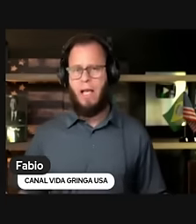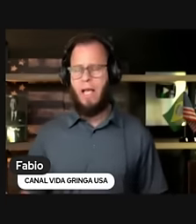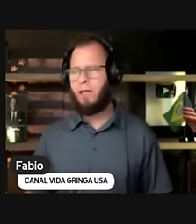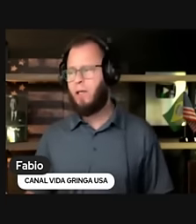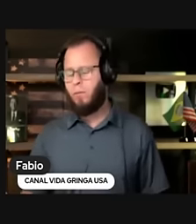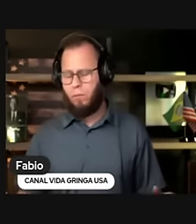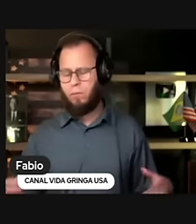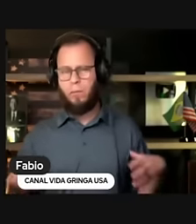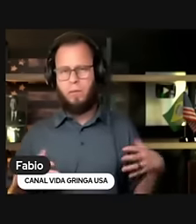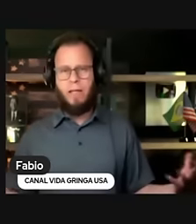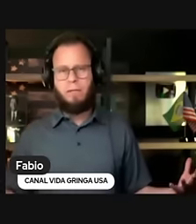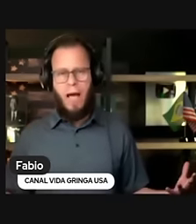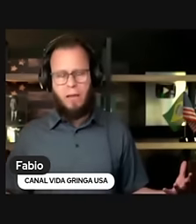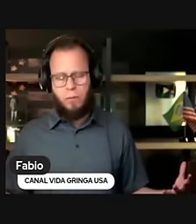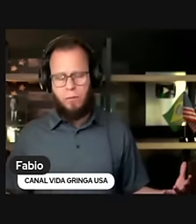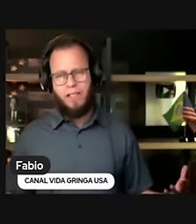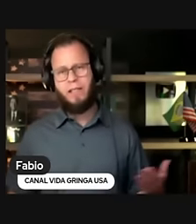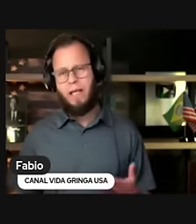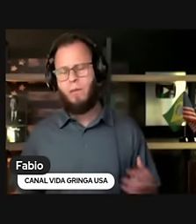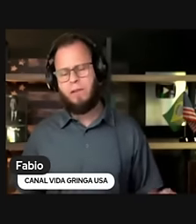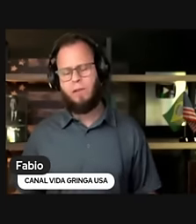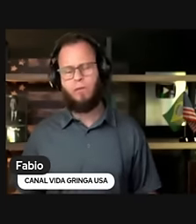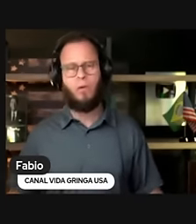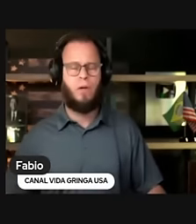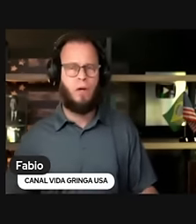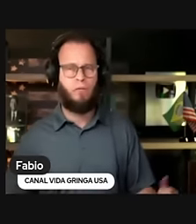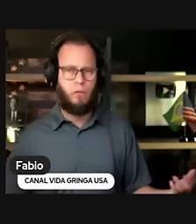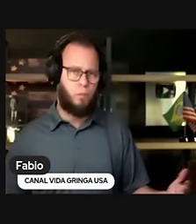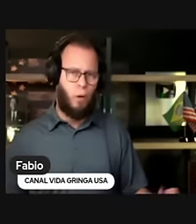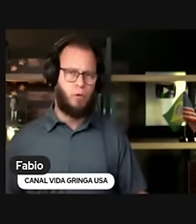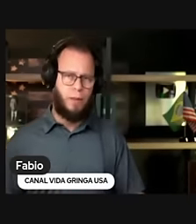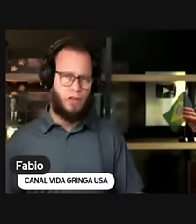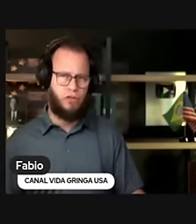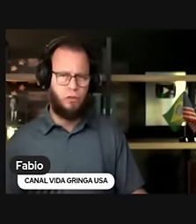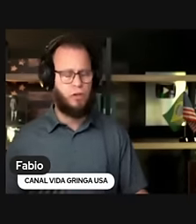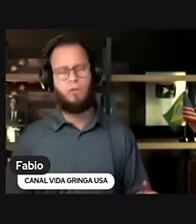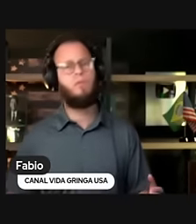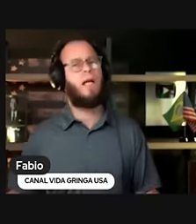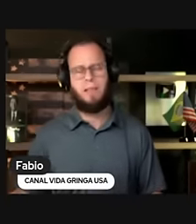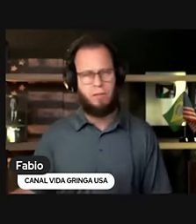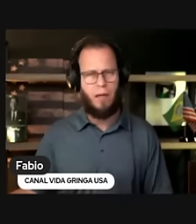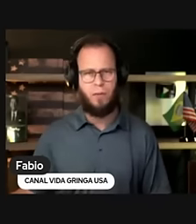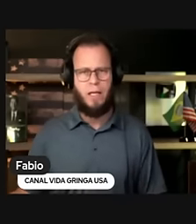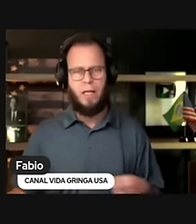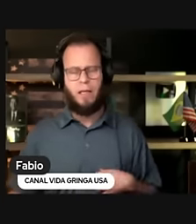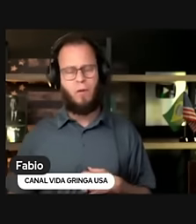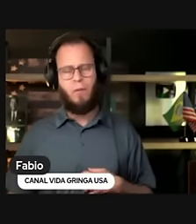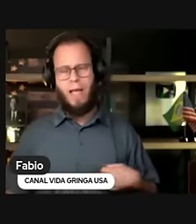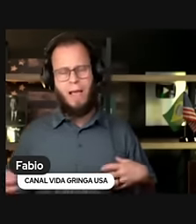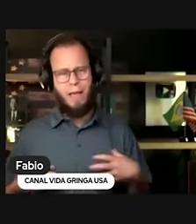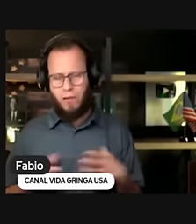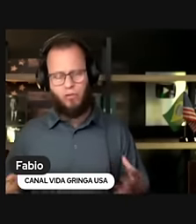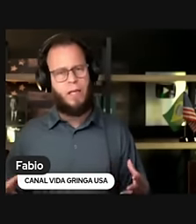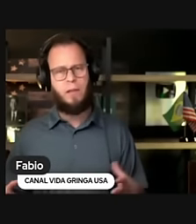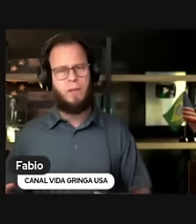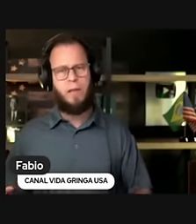é que tentaram mas quem não aceitou foi os próprios palestinos que nunca aceitaram Então